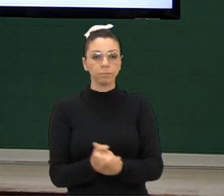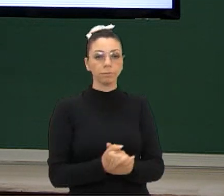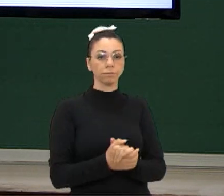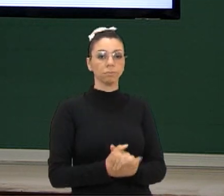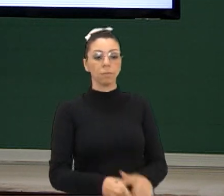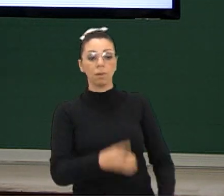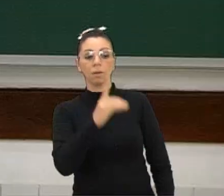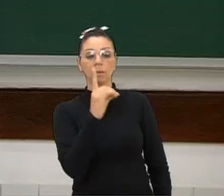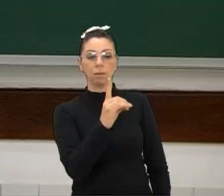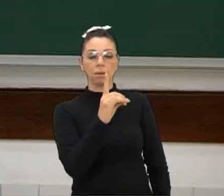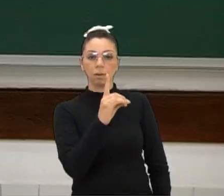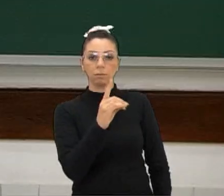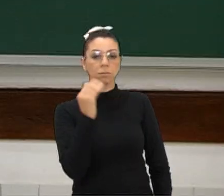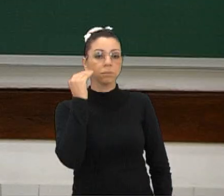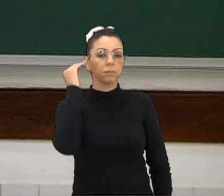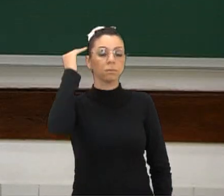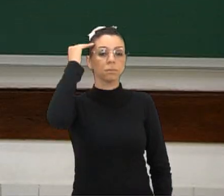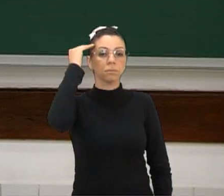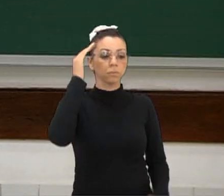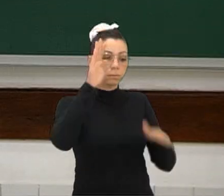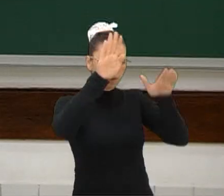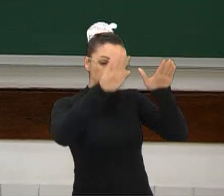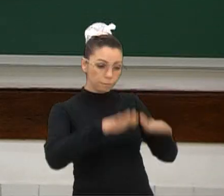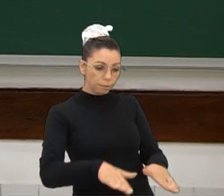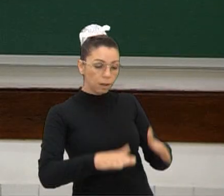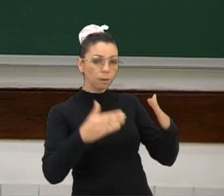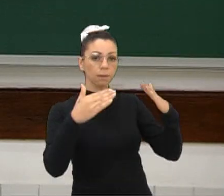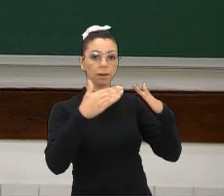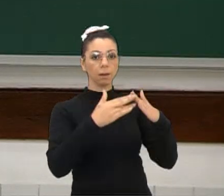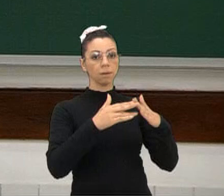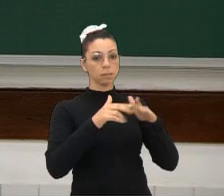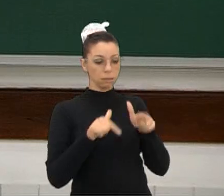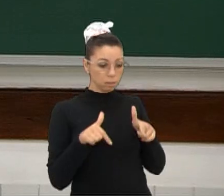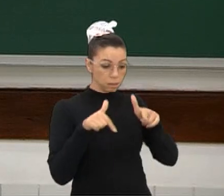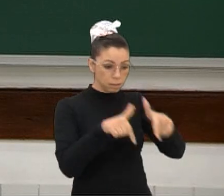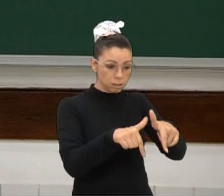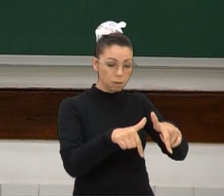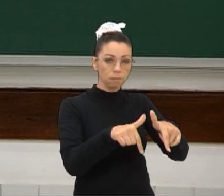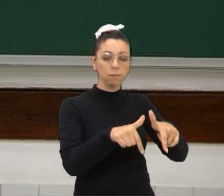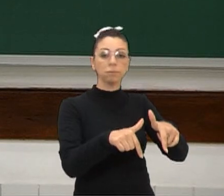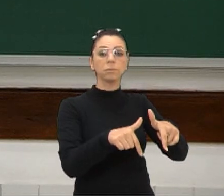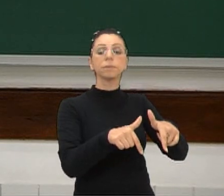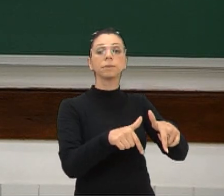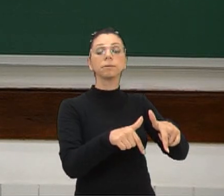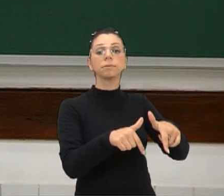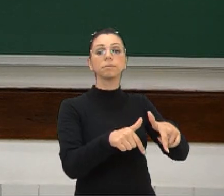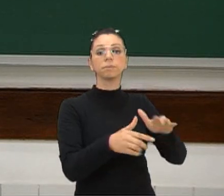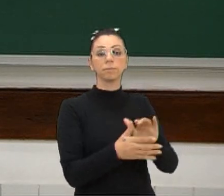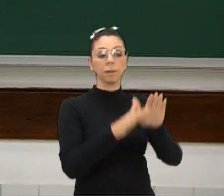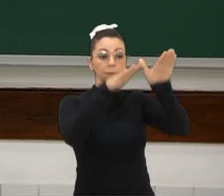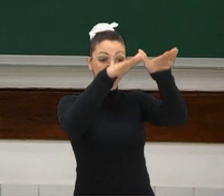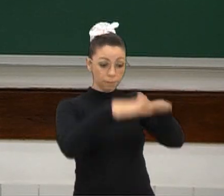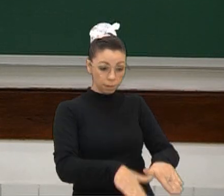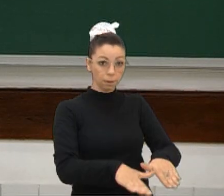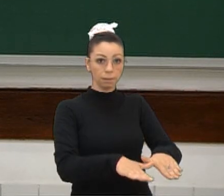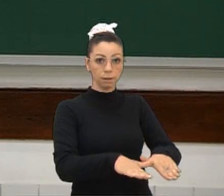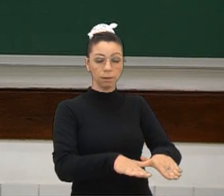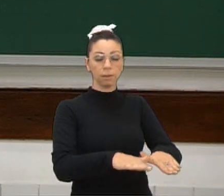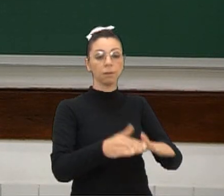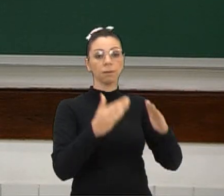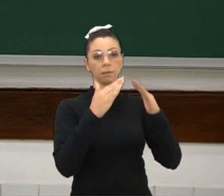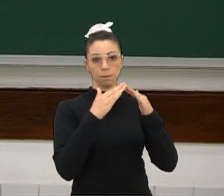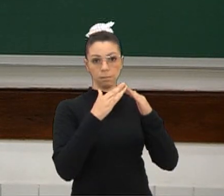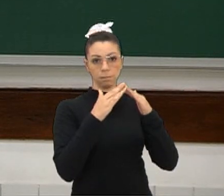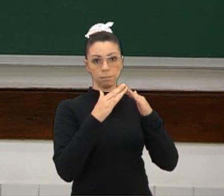D, os adolescentes ficam em casa. Eu tenho uma ação. Qual é a ação que esses adolescentes vão fazer? A ação de ficar